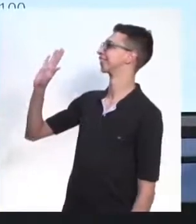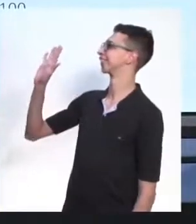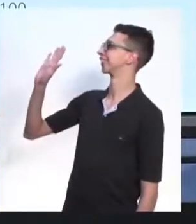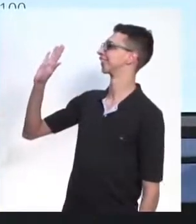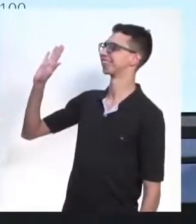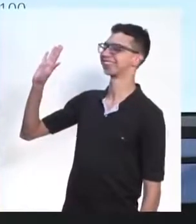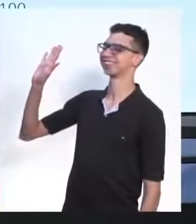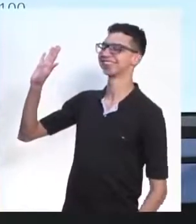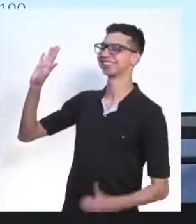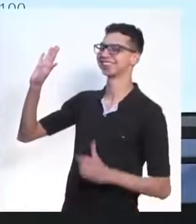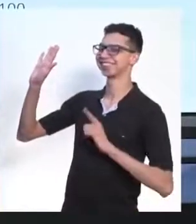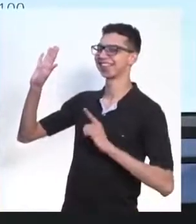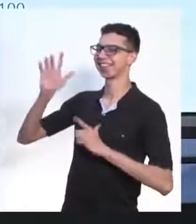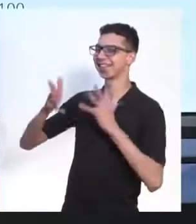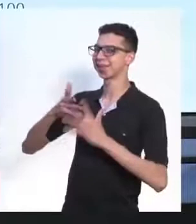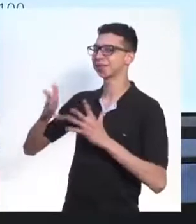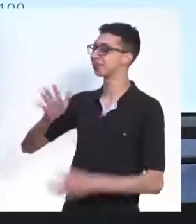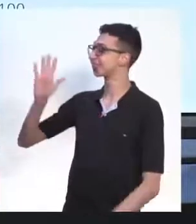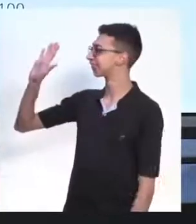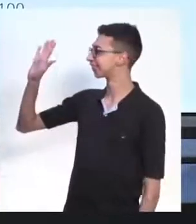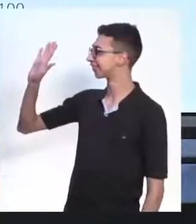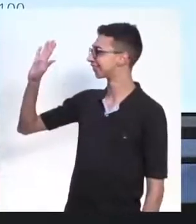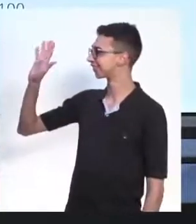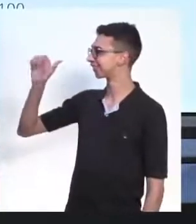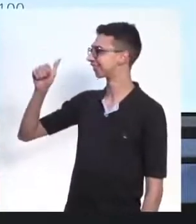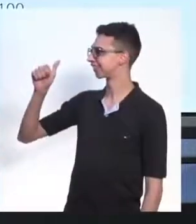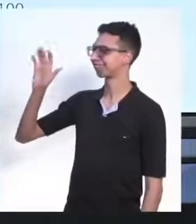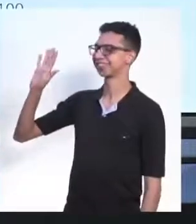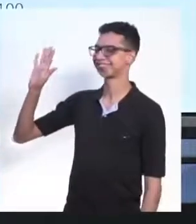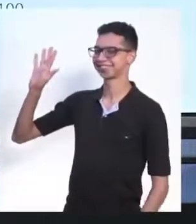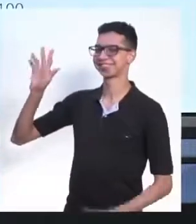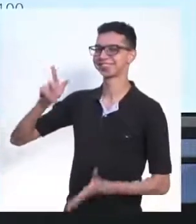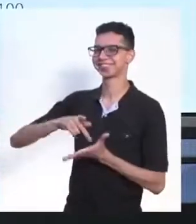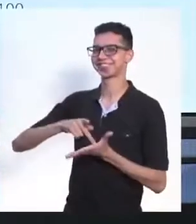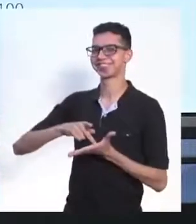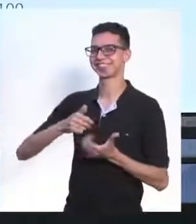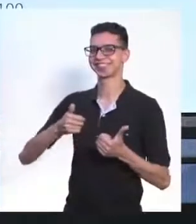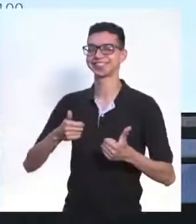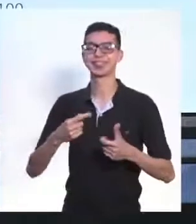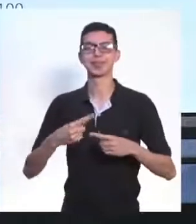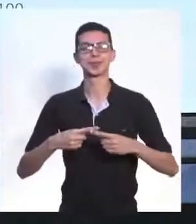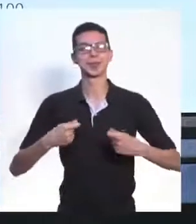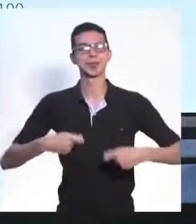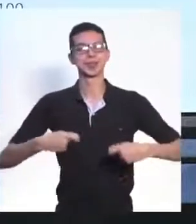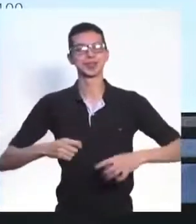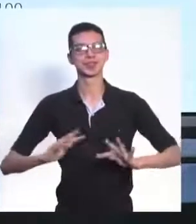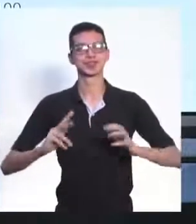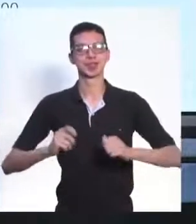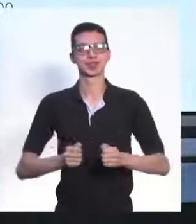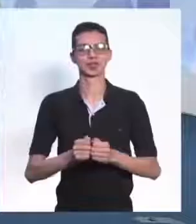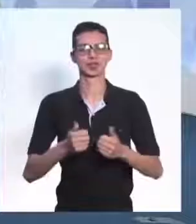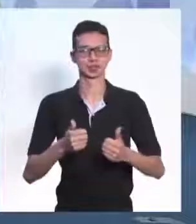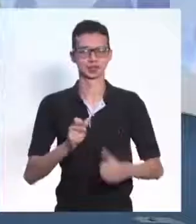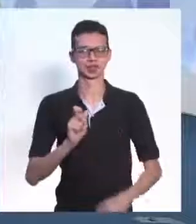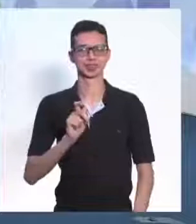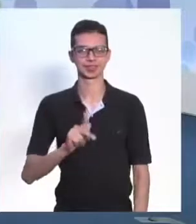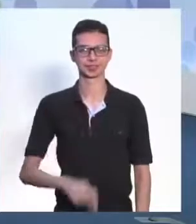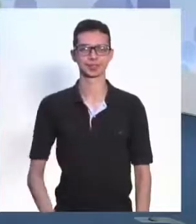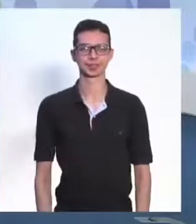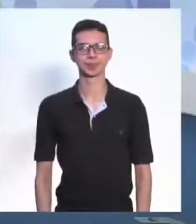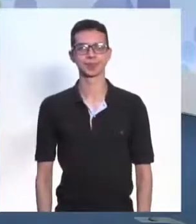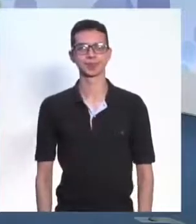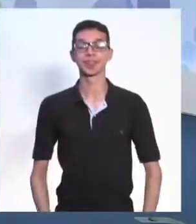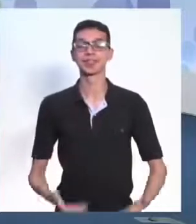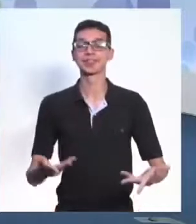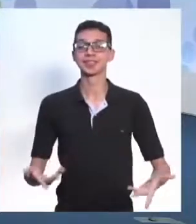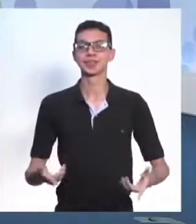o nosso Libras? Isso! Que a gente precisa de toda essa galera, tá, gente? Bom,